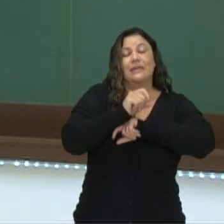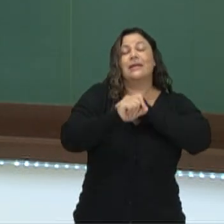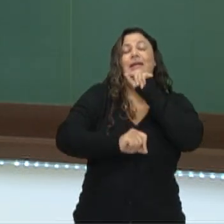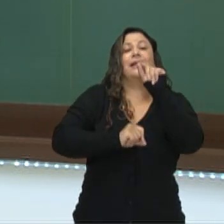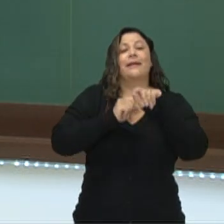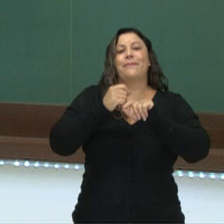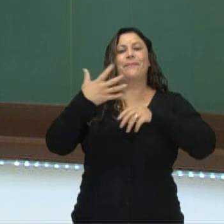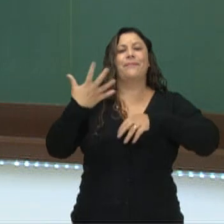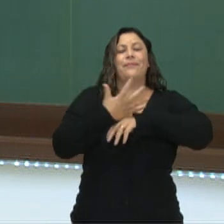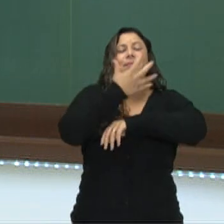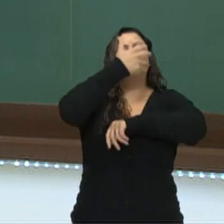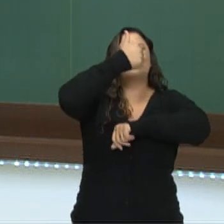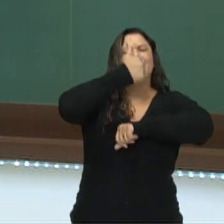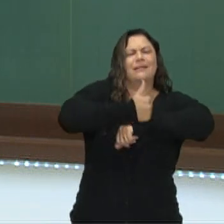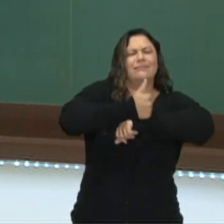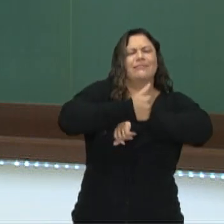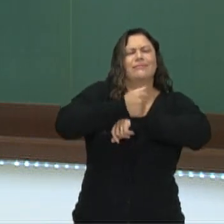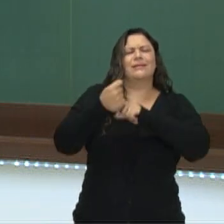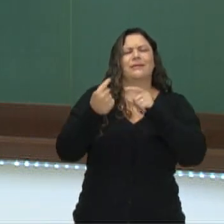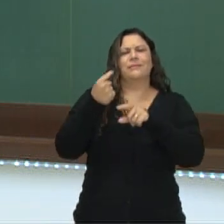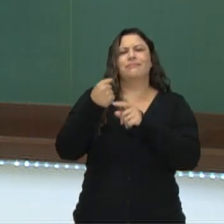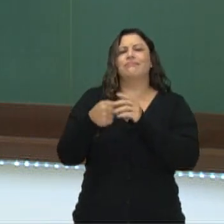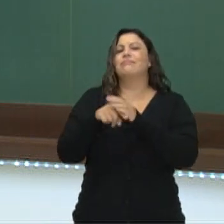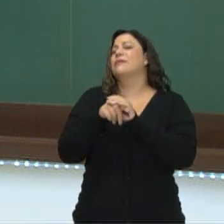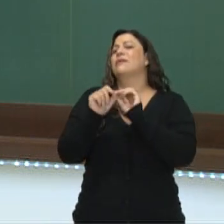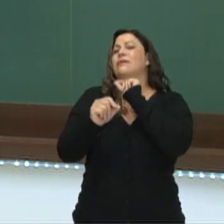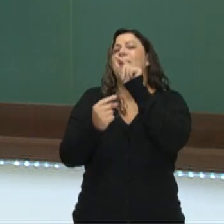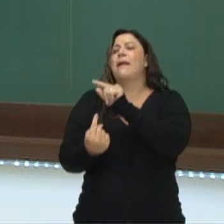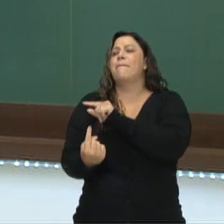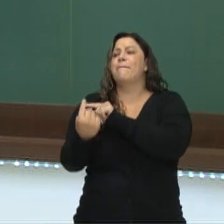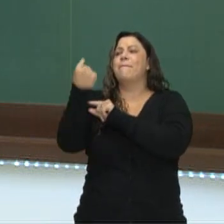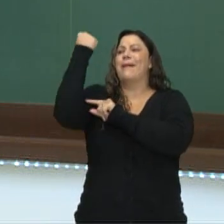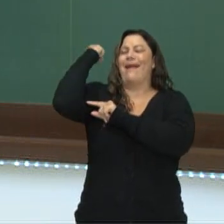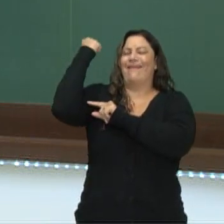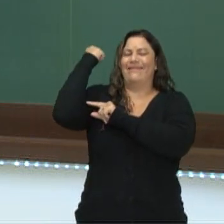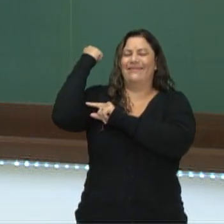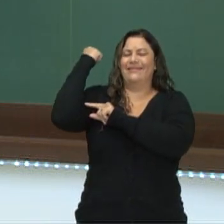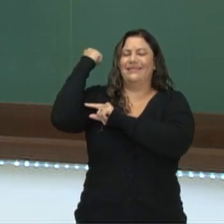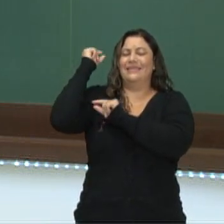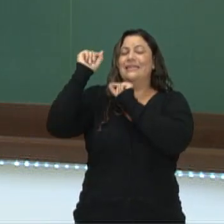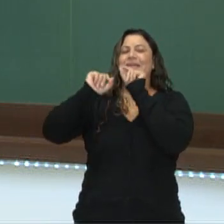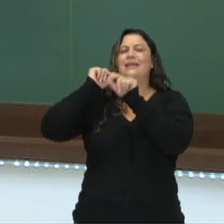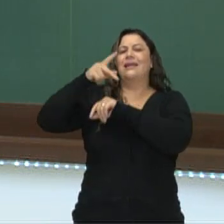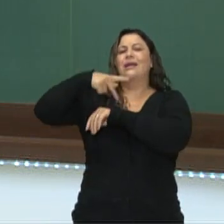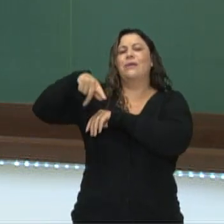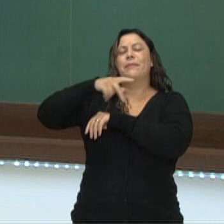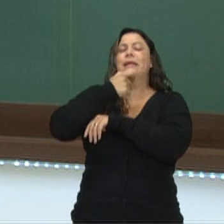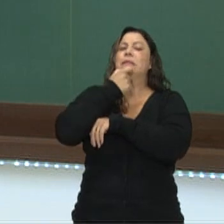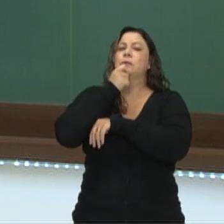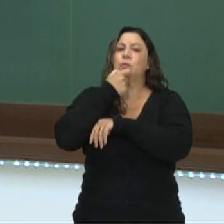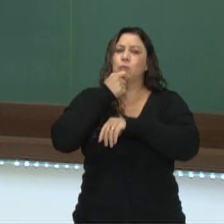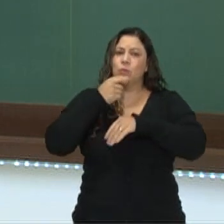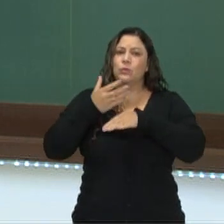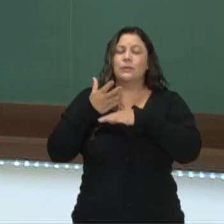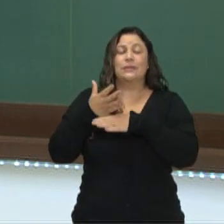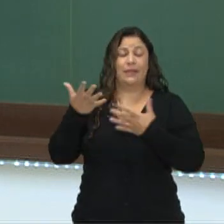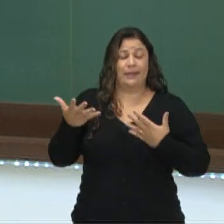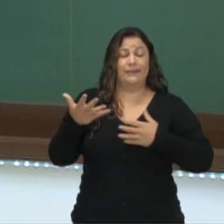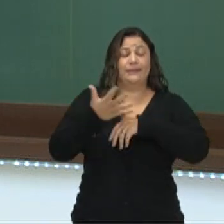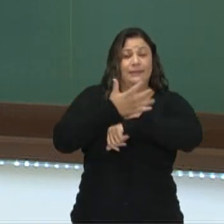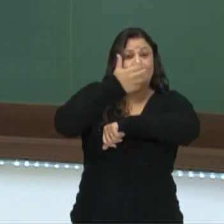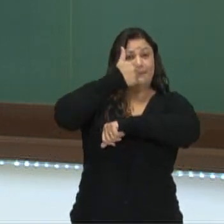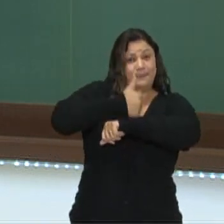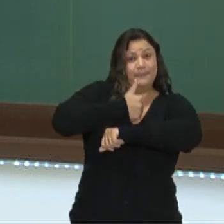das colonizações e descobrimento de território foram os ingleses. E aí houve então